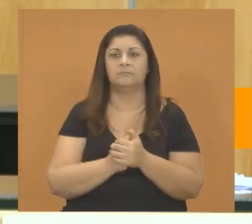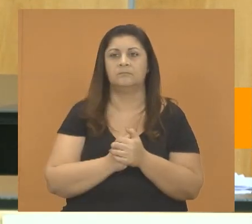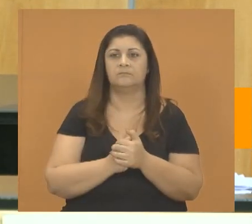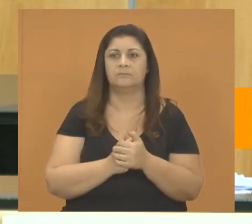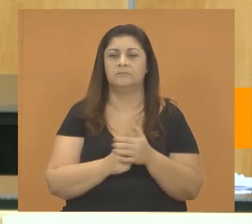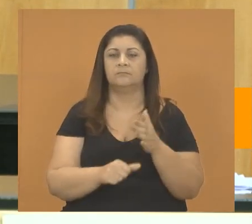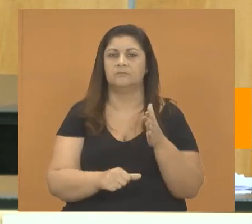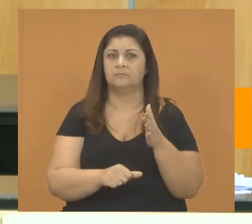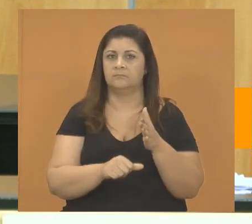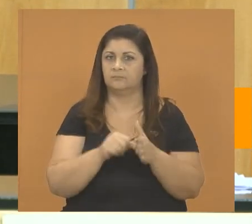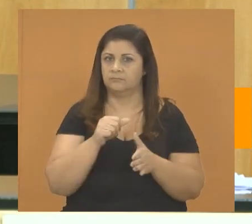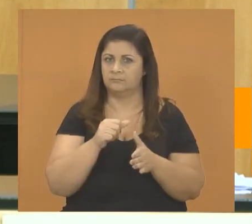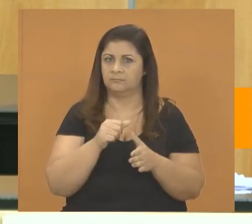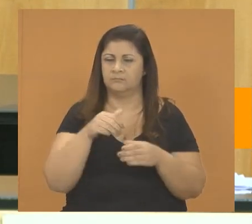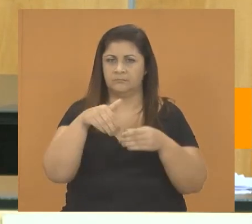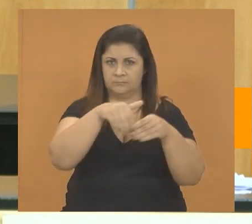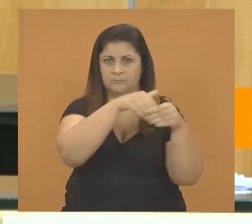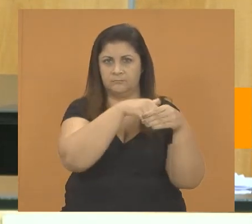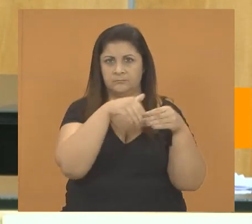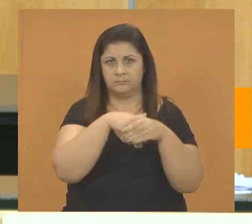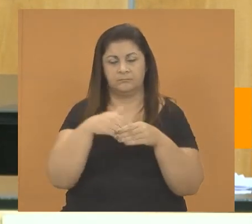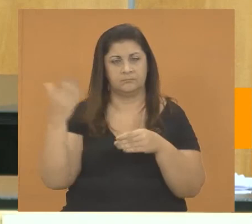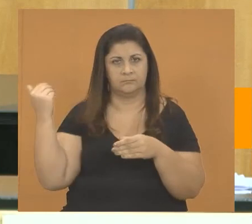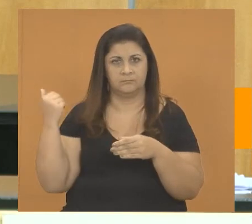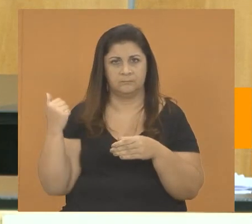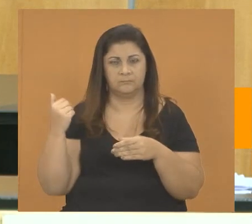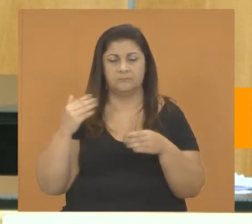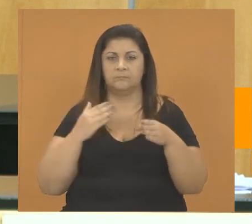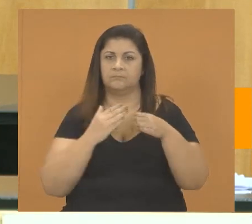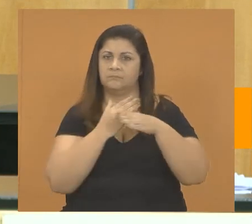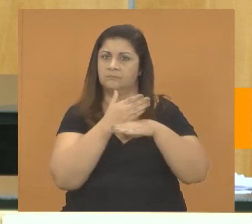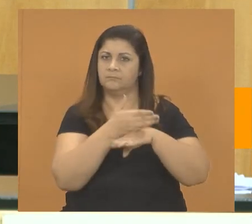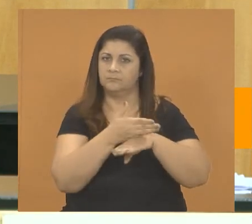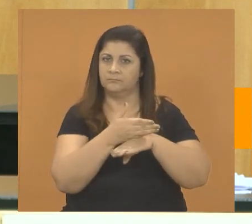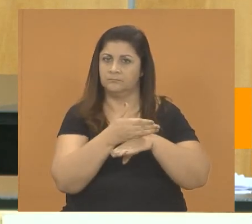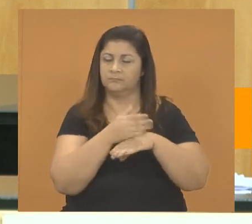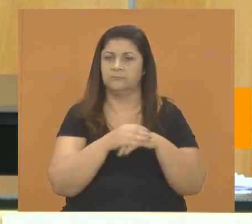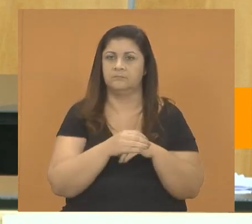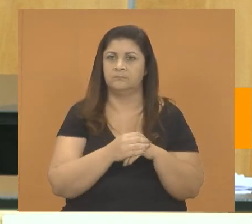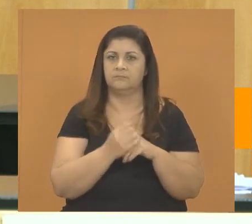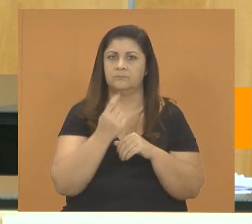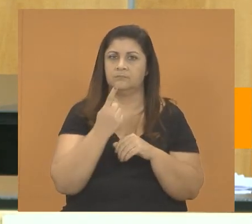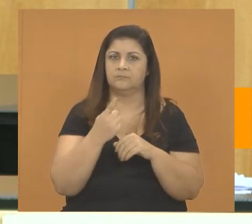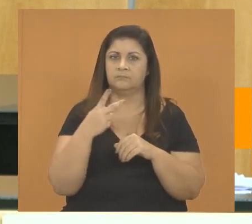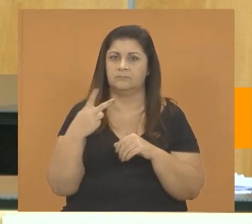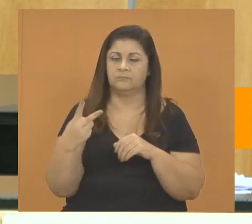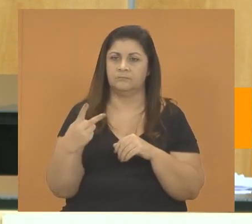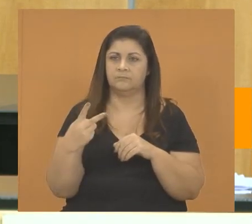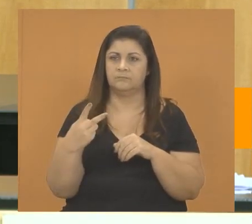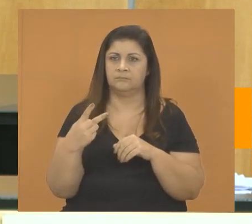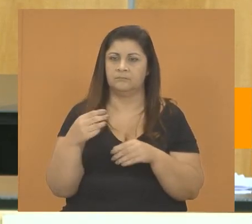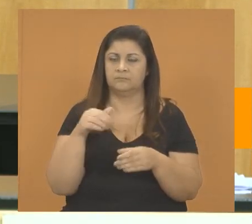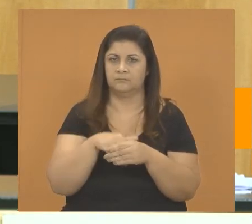o projeto foi aprovado com 12 votos favoráveis próximo